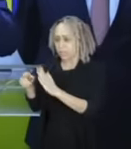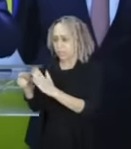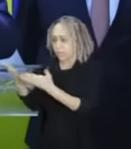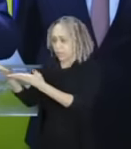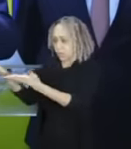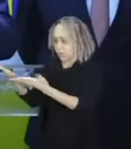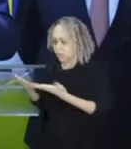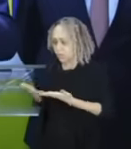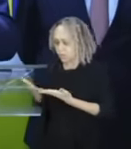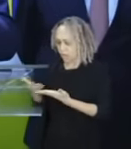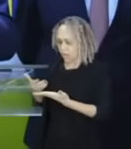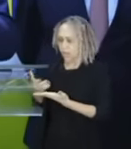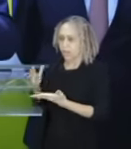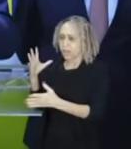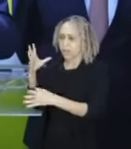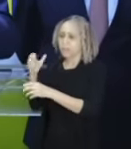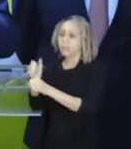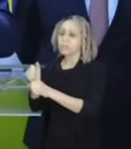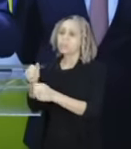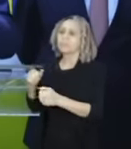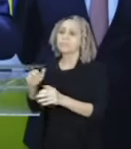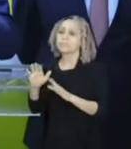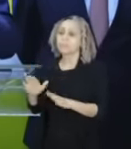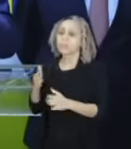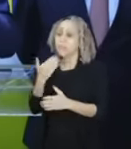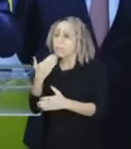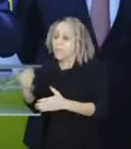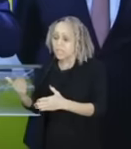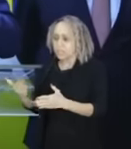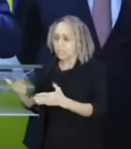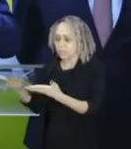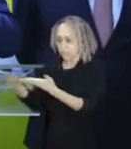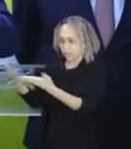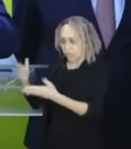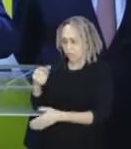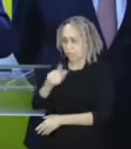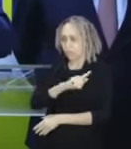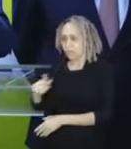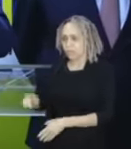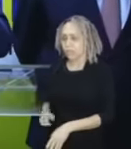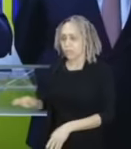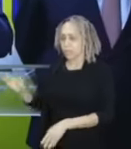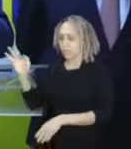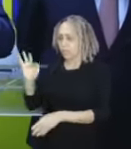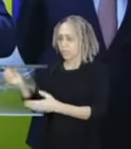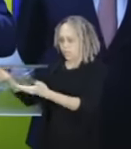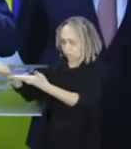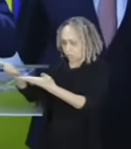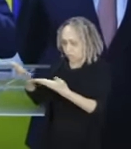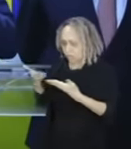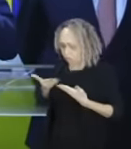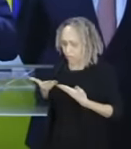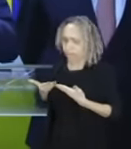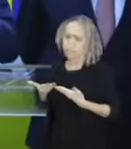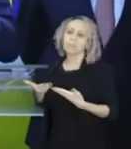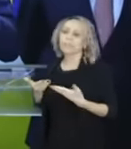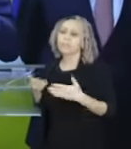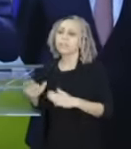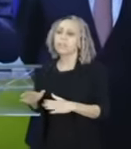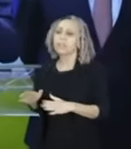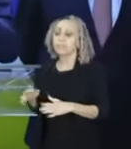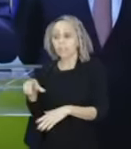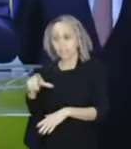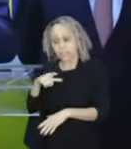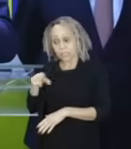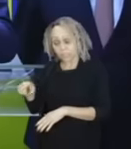aos nossos planos imediatos a informação de que esses números já existem e a necessidade